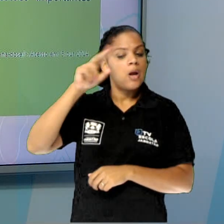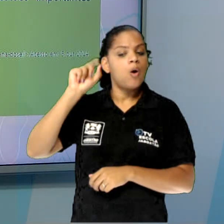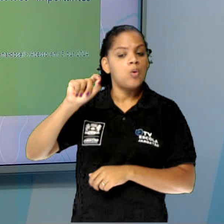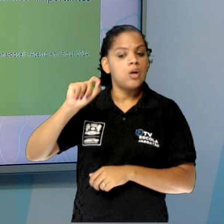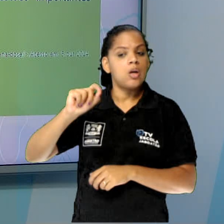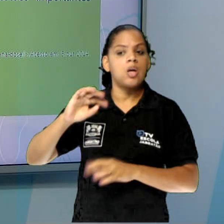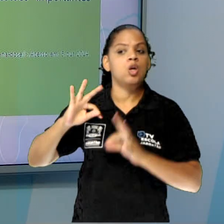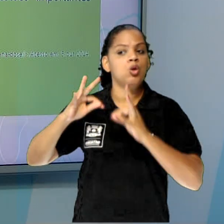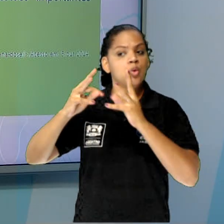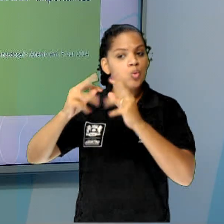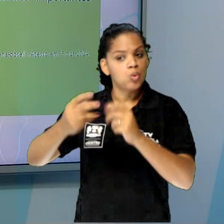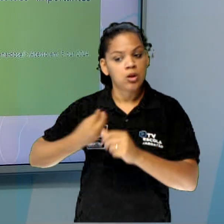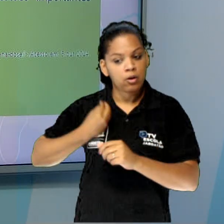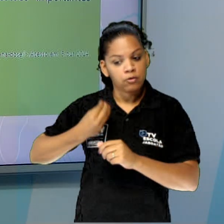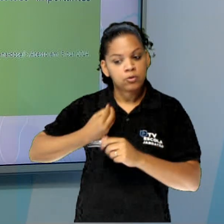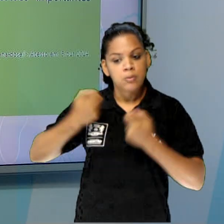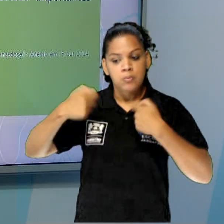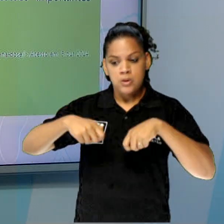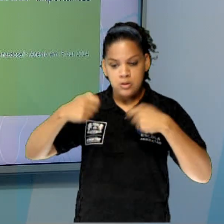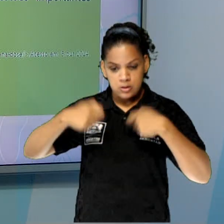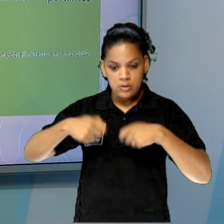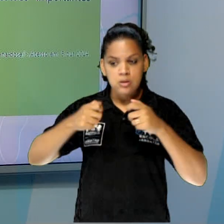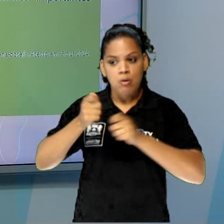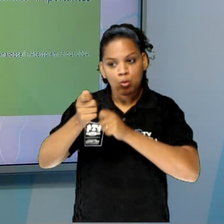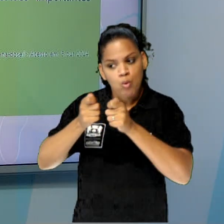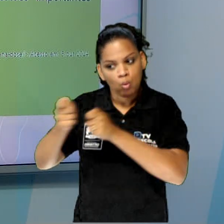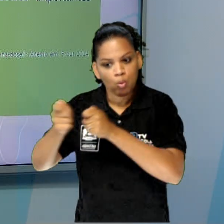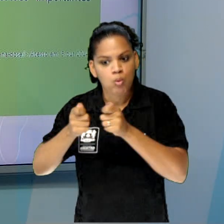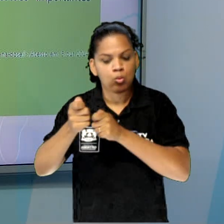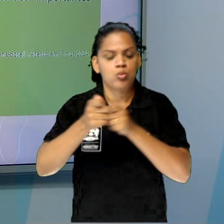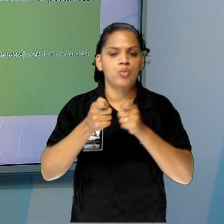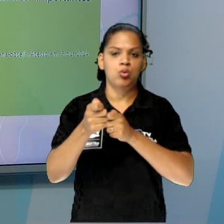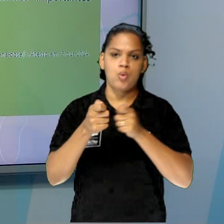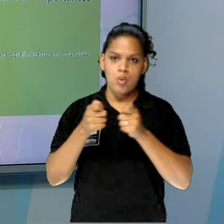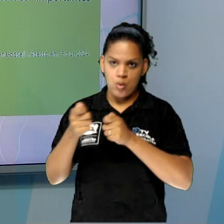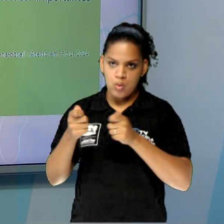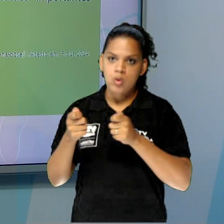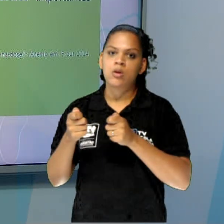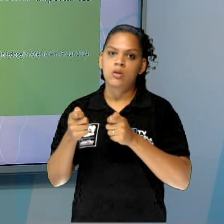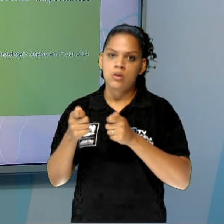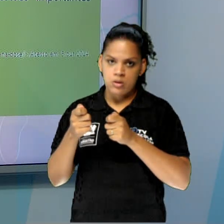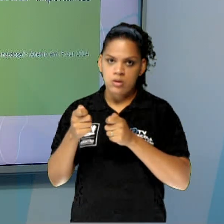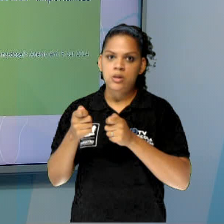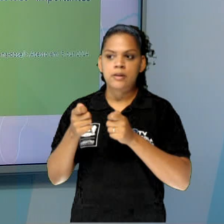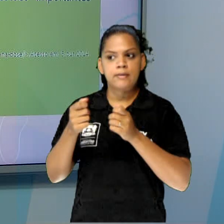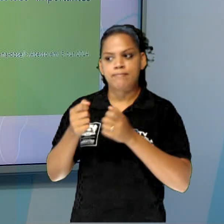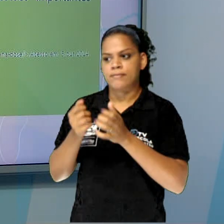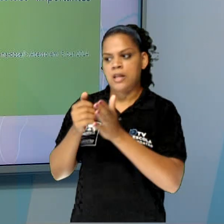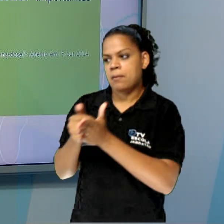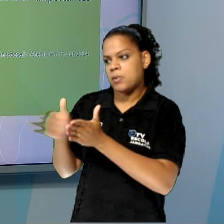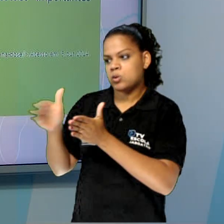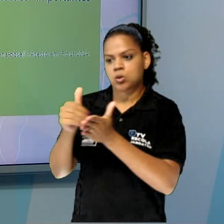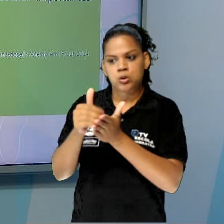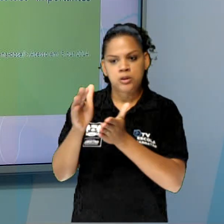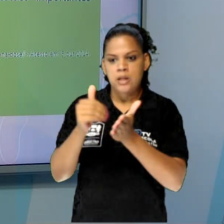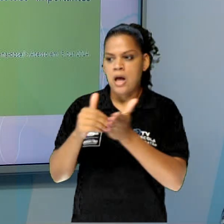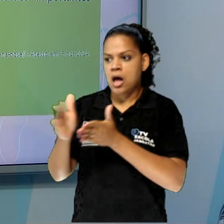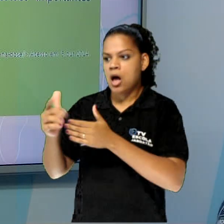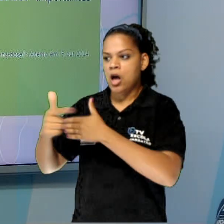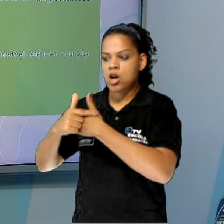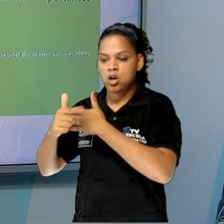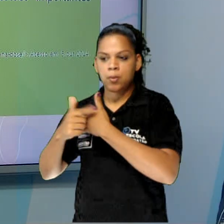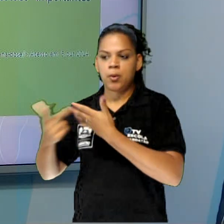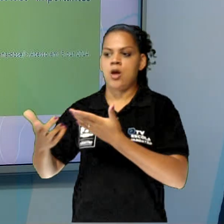dose certa. Exagerar, perder o controle e abrir mão de outras questões importantes não é uma boa ideia. Perceba